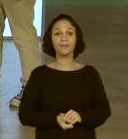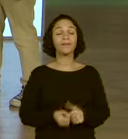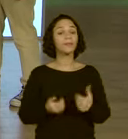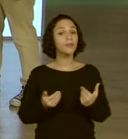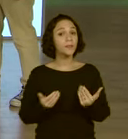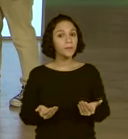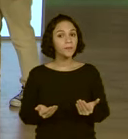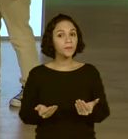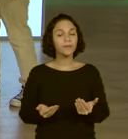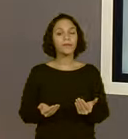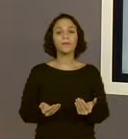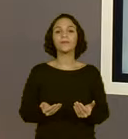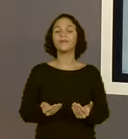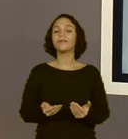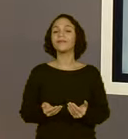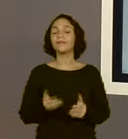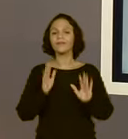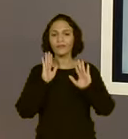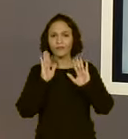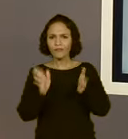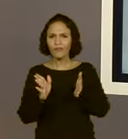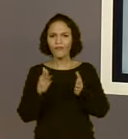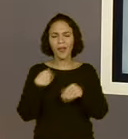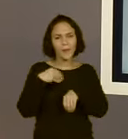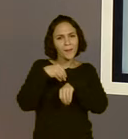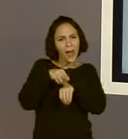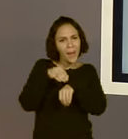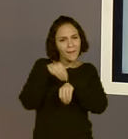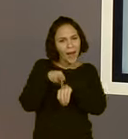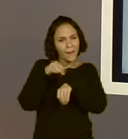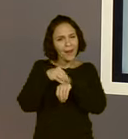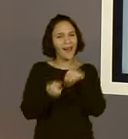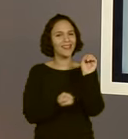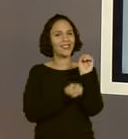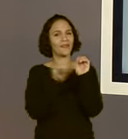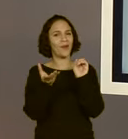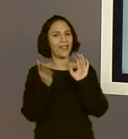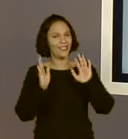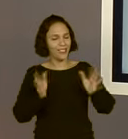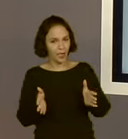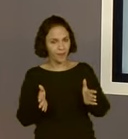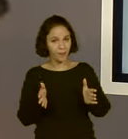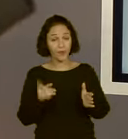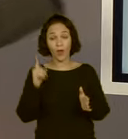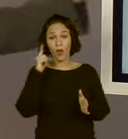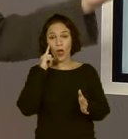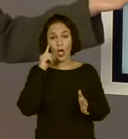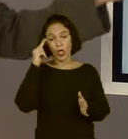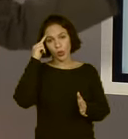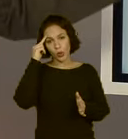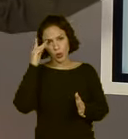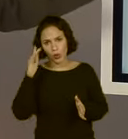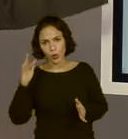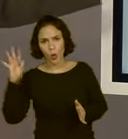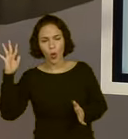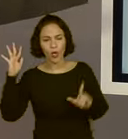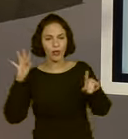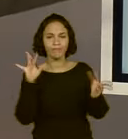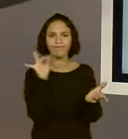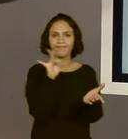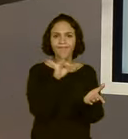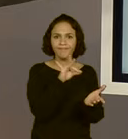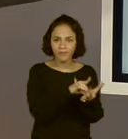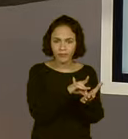Bom, então, a gente já deu algum spoiler aqui. Entre o sonho e a realização, existe